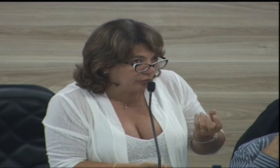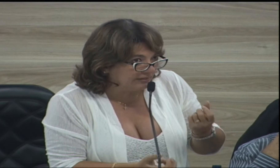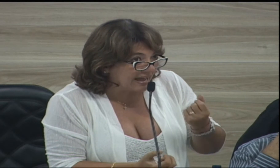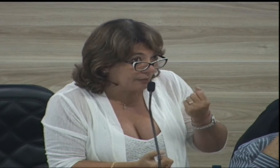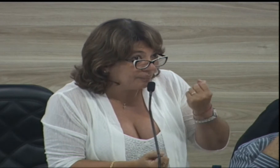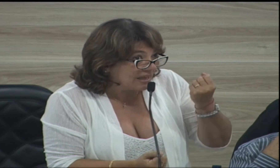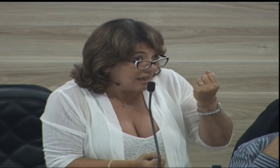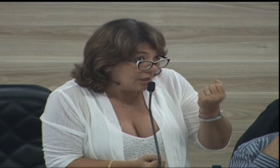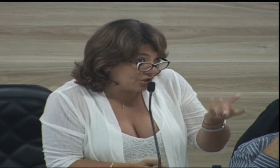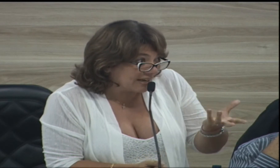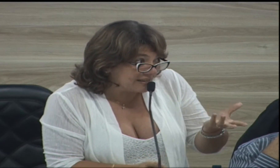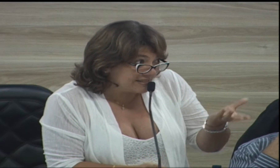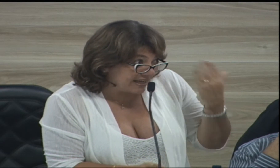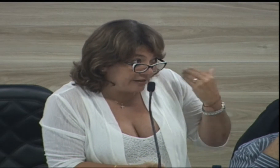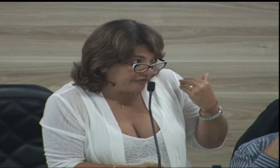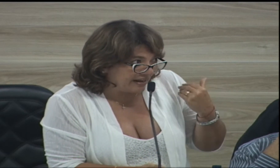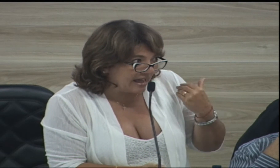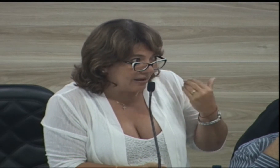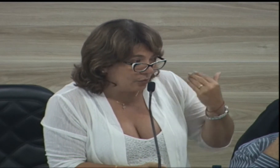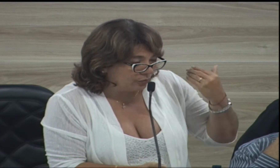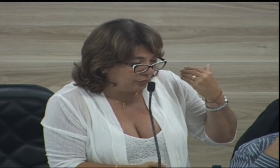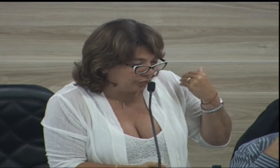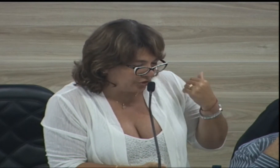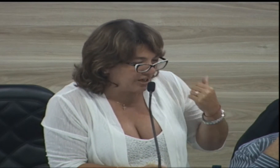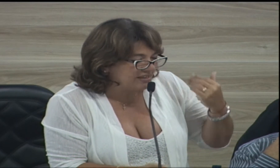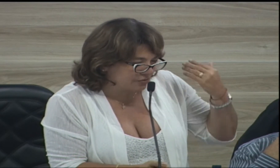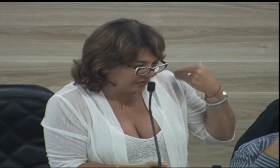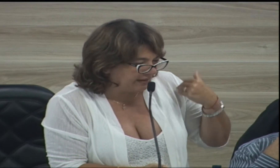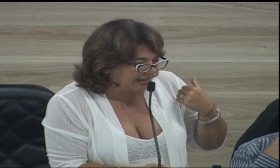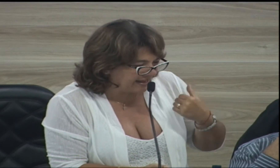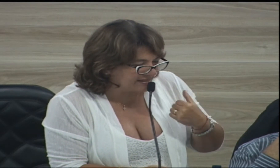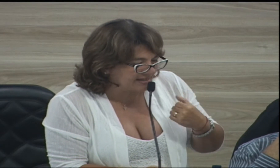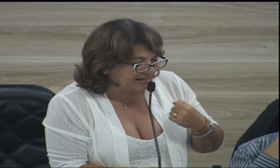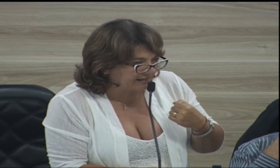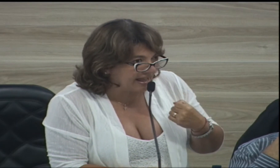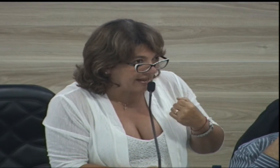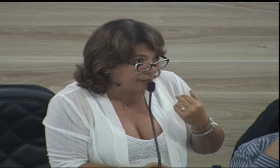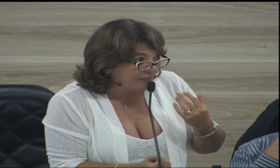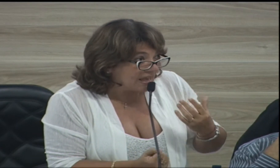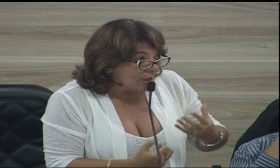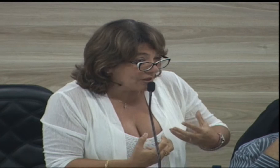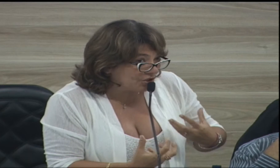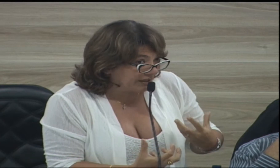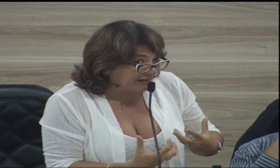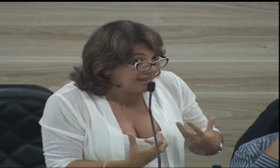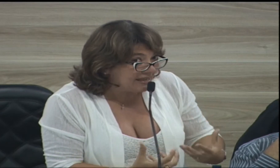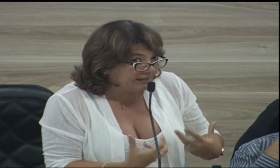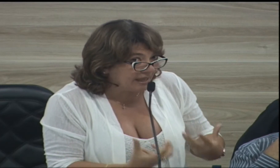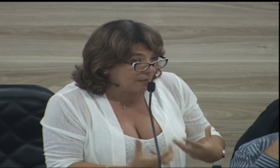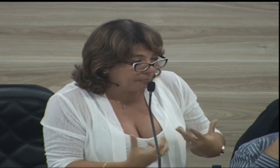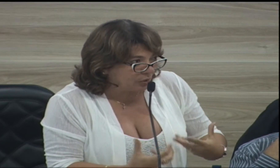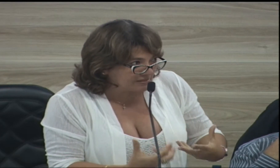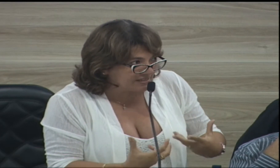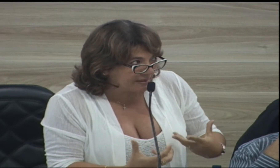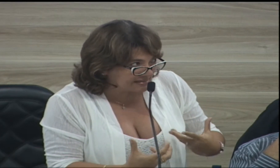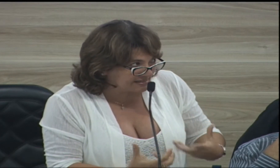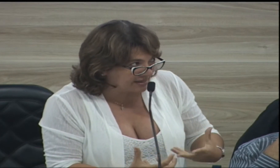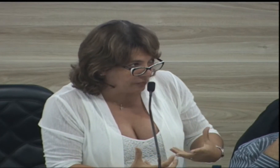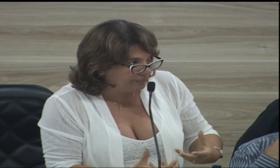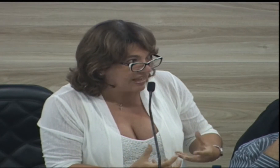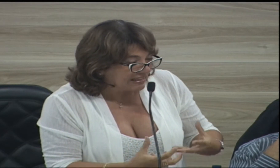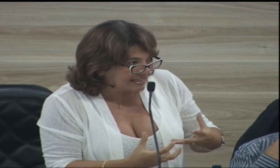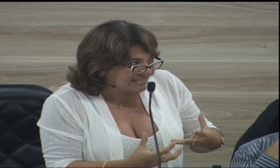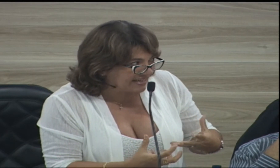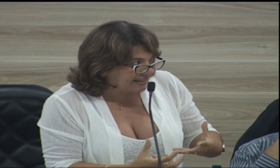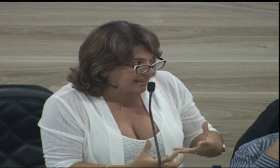trabalho voluntário. Eu já cansei de falar com o Dr. Gerson, quando ele era secretário, eu acho que tem que ter uma